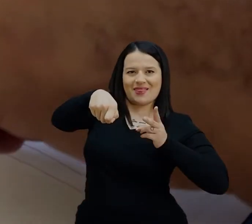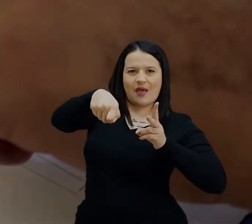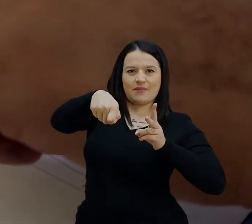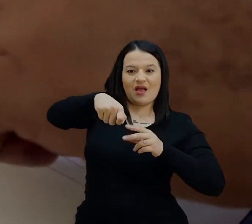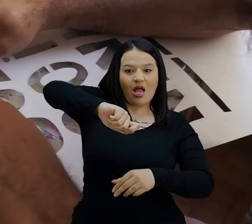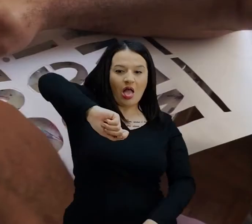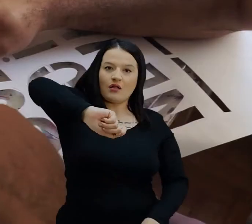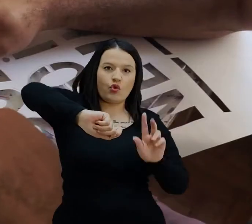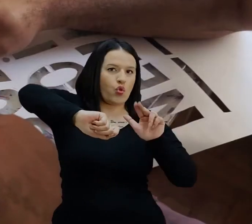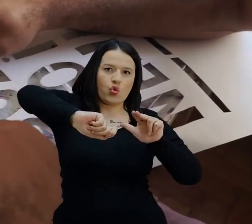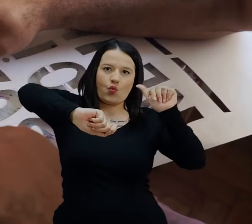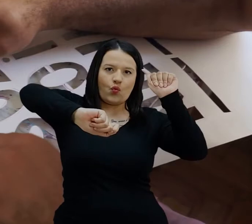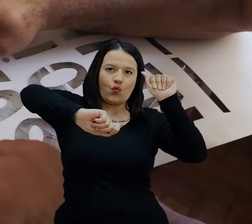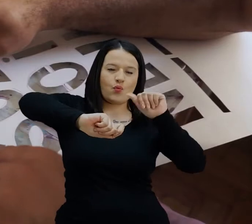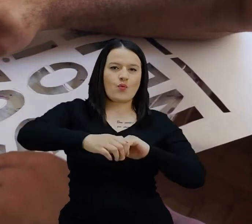dessa linha.